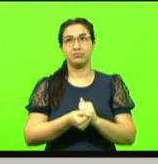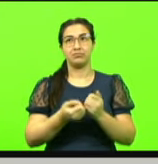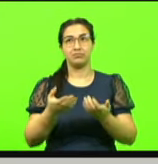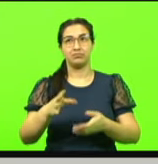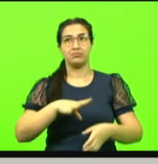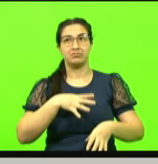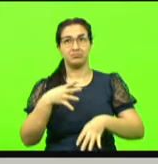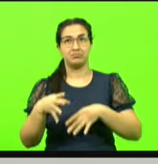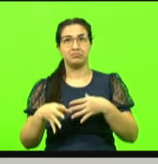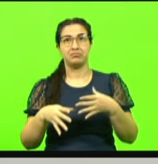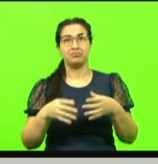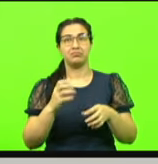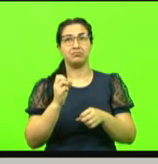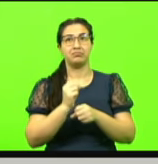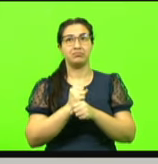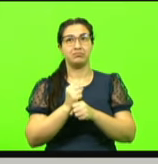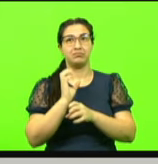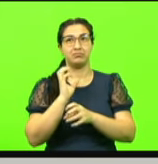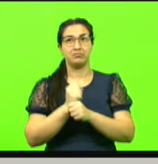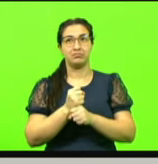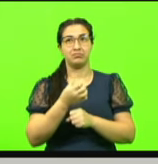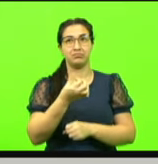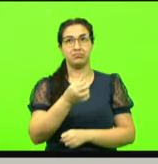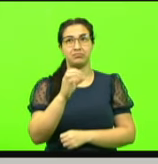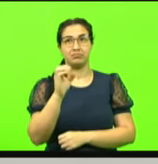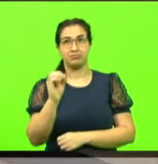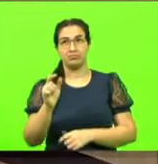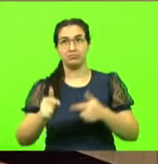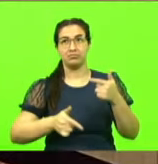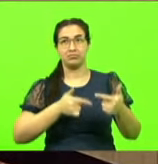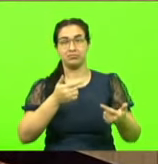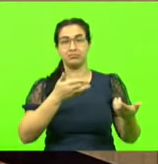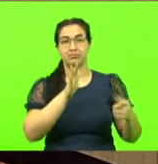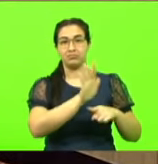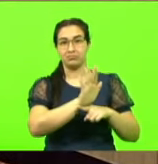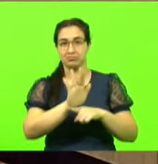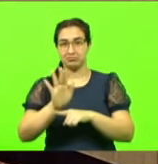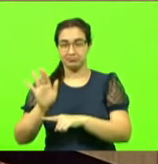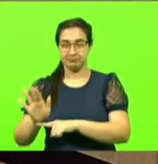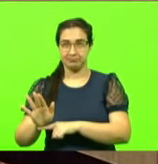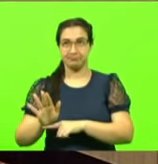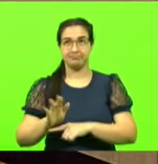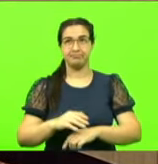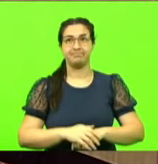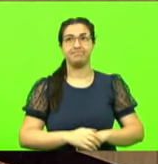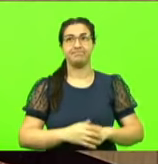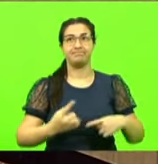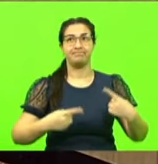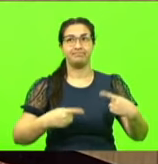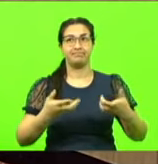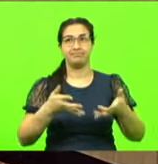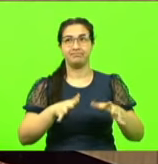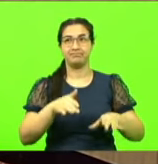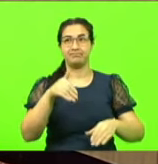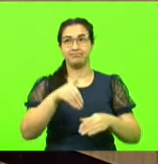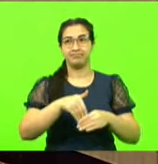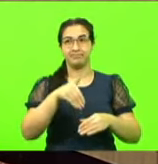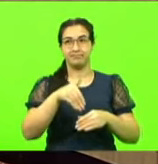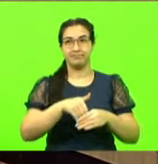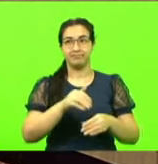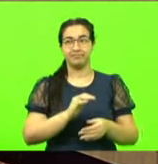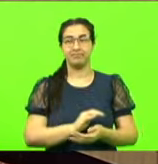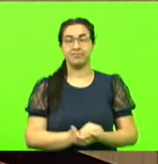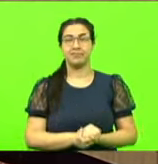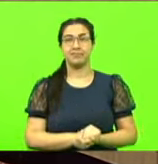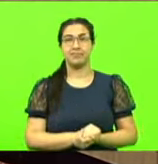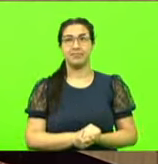pelos 60 anos de fundação e trabalhos prestados. Em discussão. Não havendo quem queira discutir, em votação, deputados que